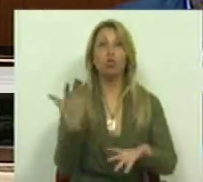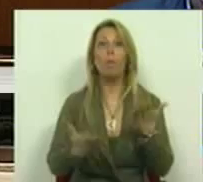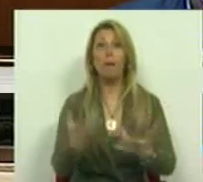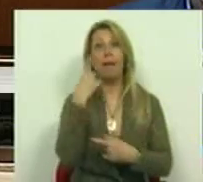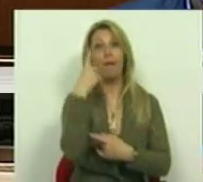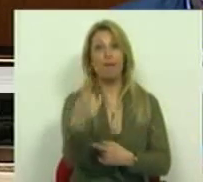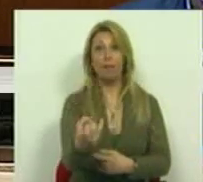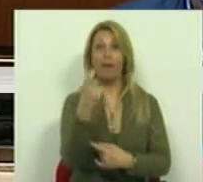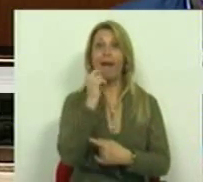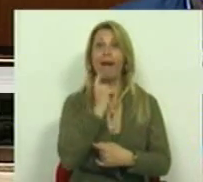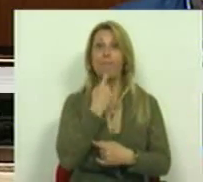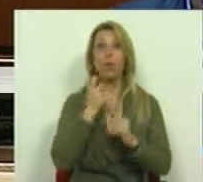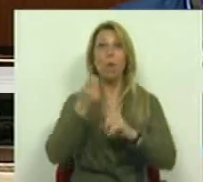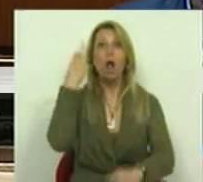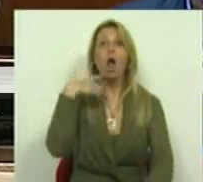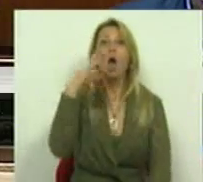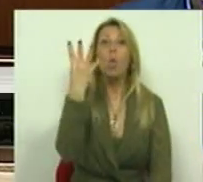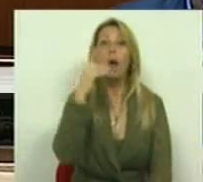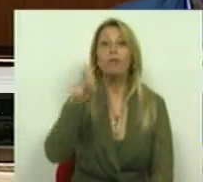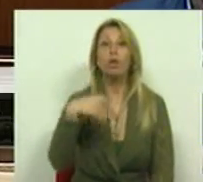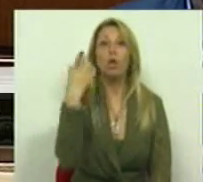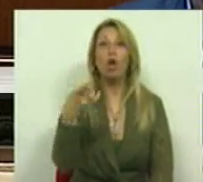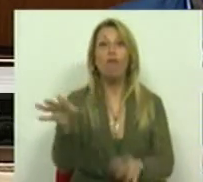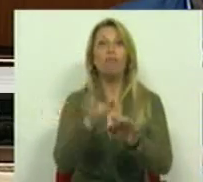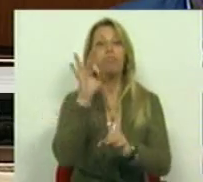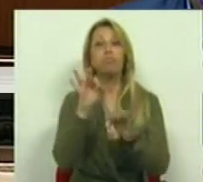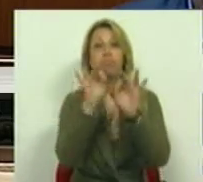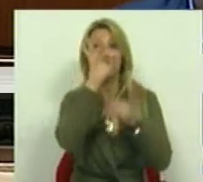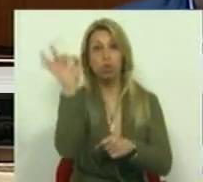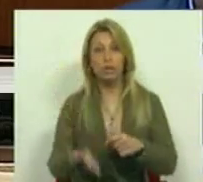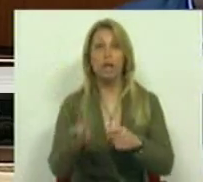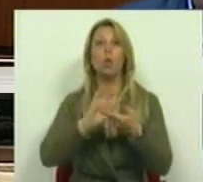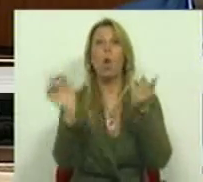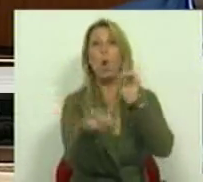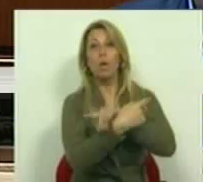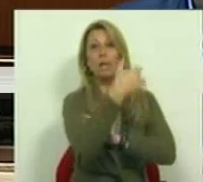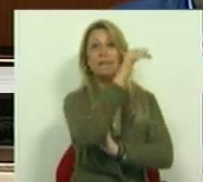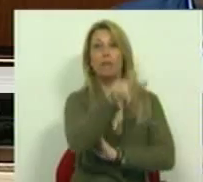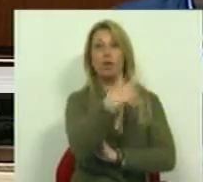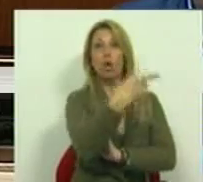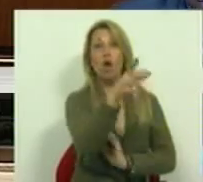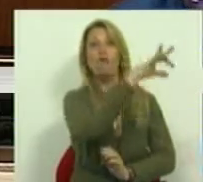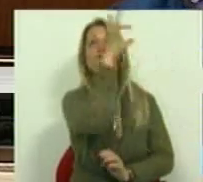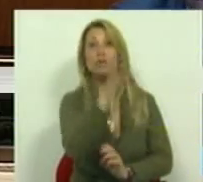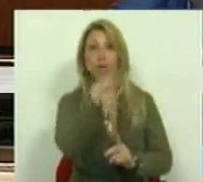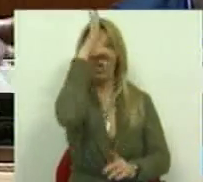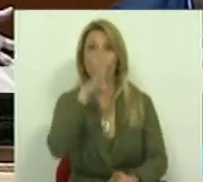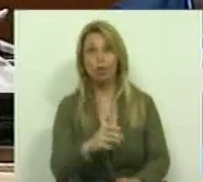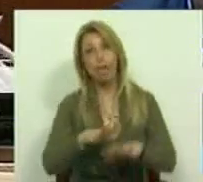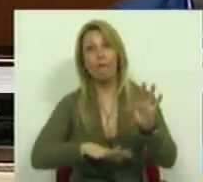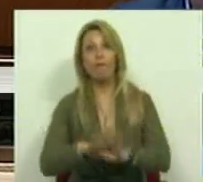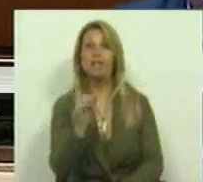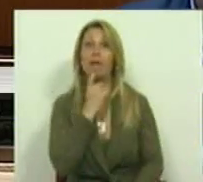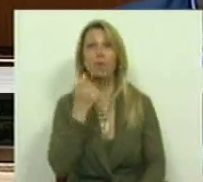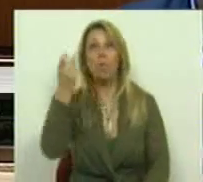passado. 4,9% contra os 5,9% registados pelo Estado justamente em abril do ano passado. Sr.